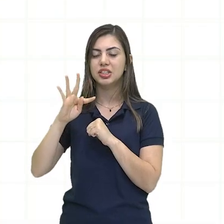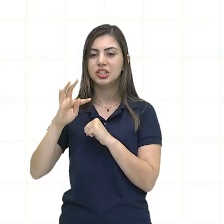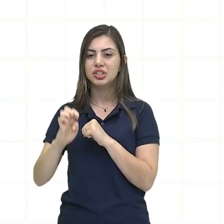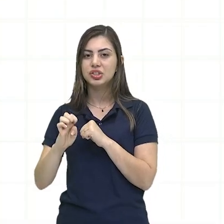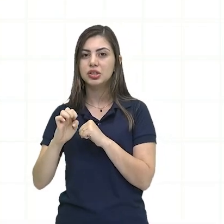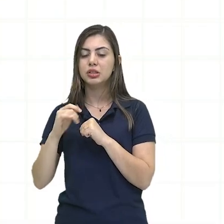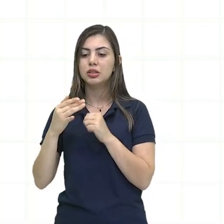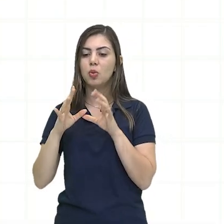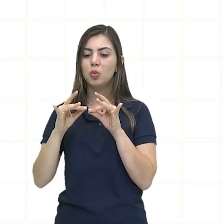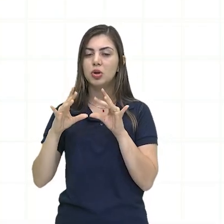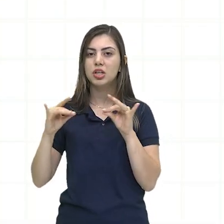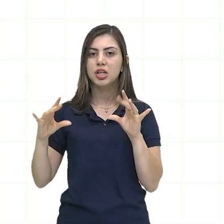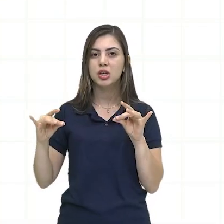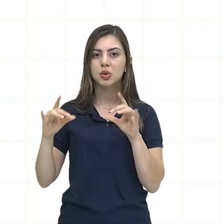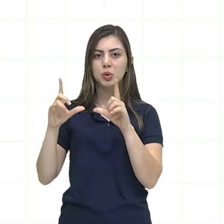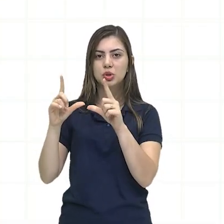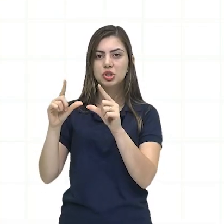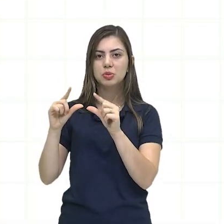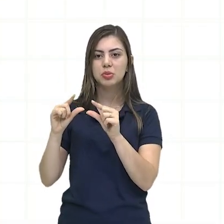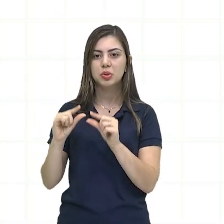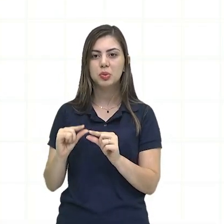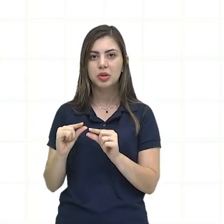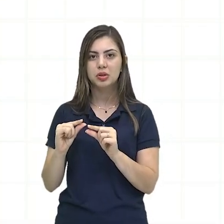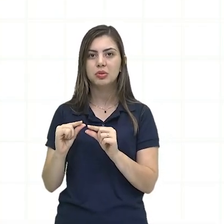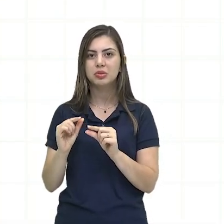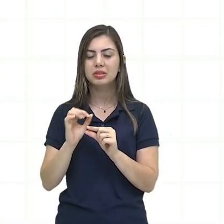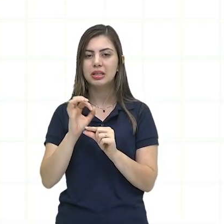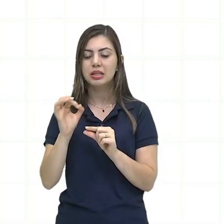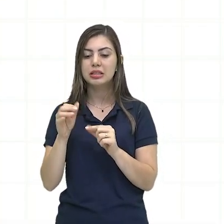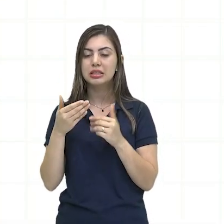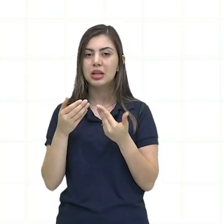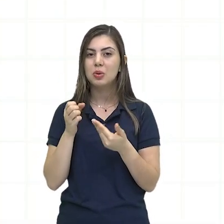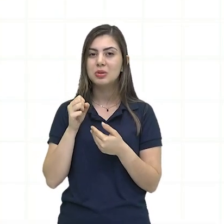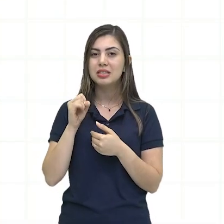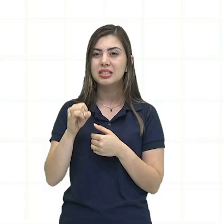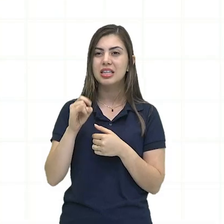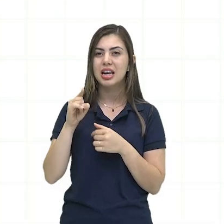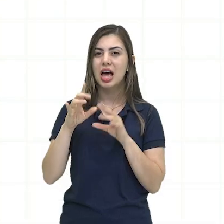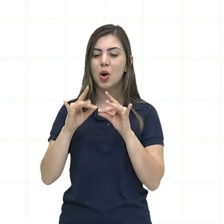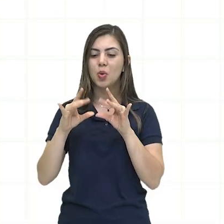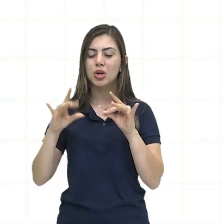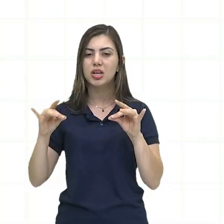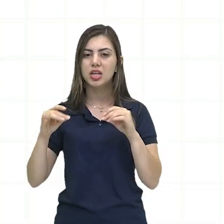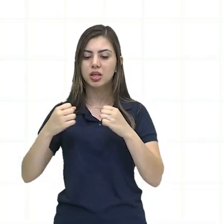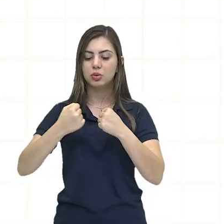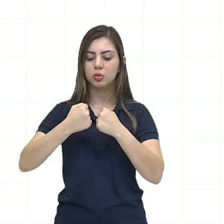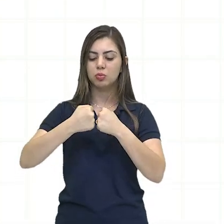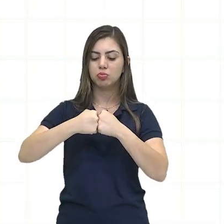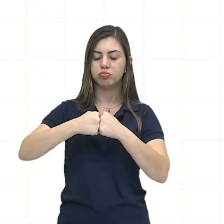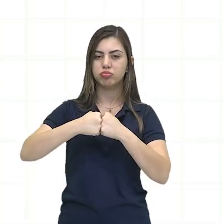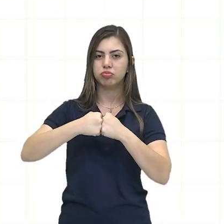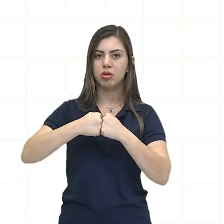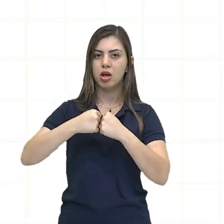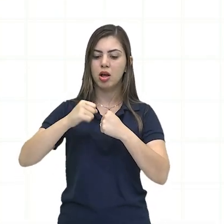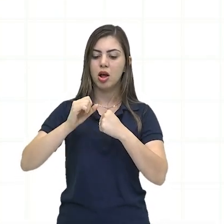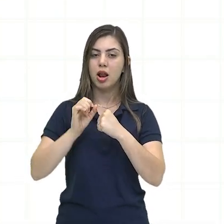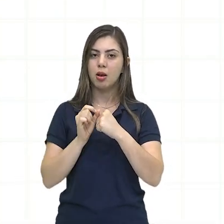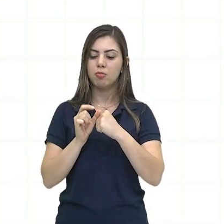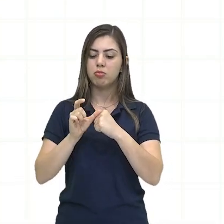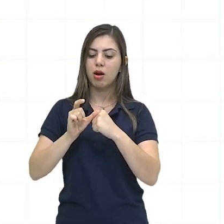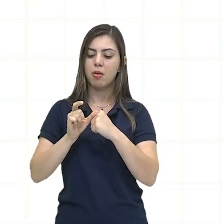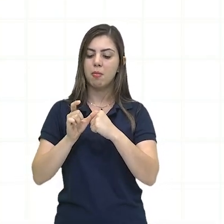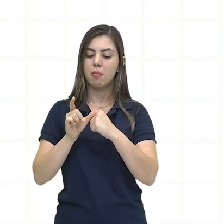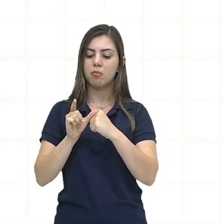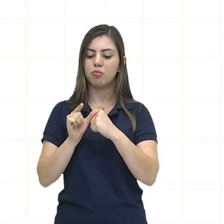sinovial, diminuindo a lubrificação entre a junção dos ossos, vai ocorrer o quê?